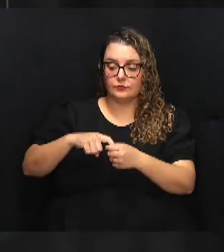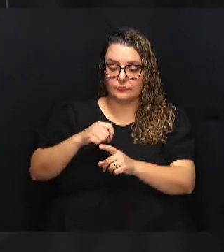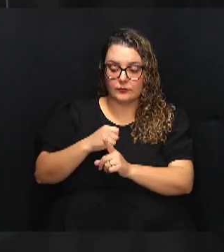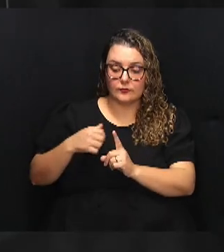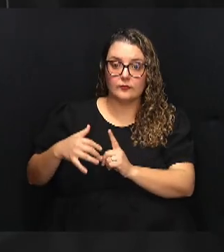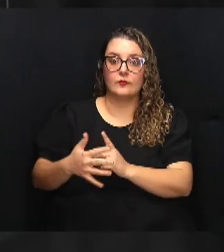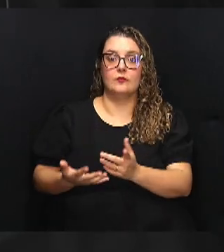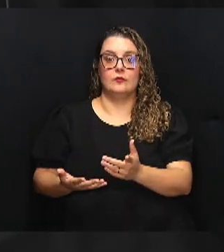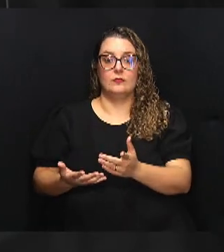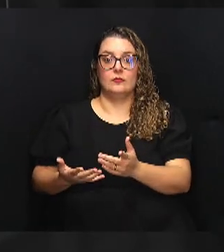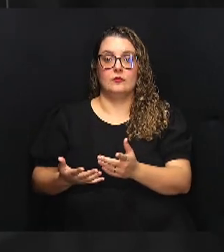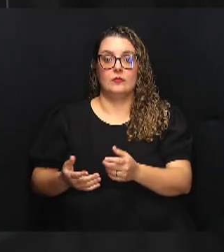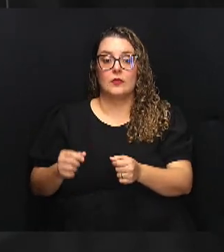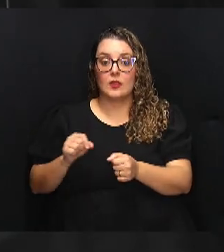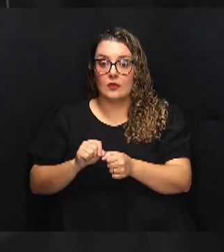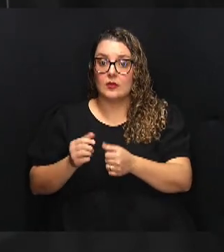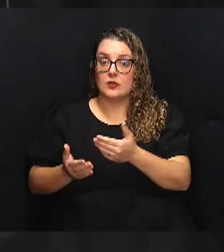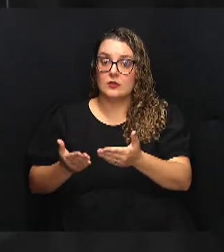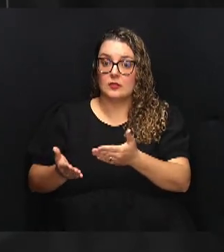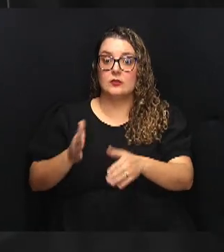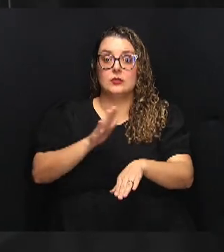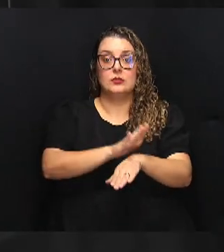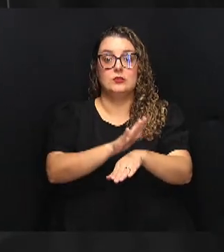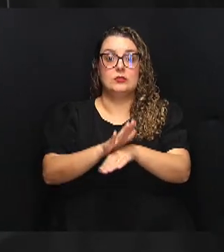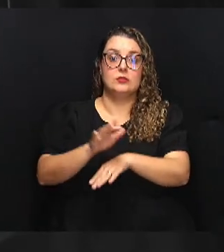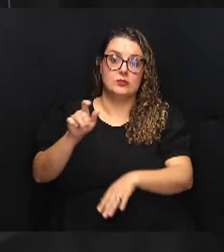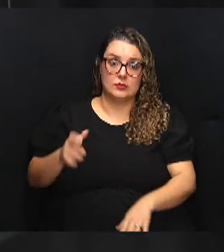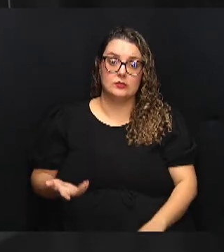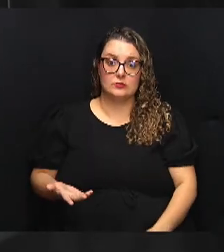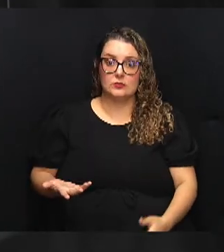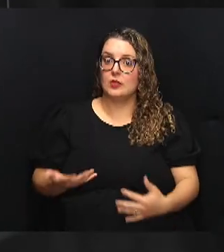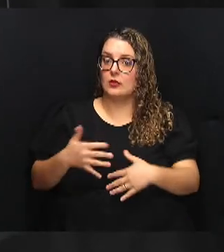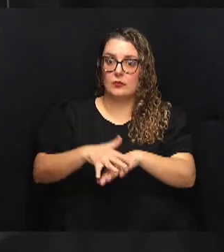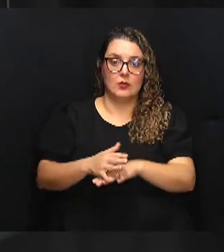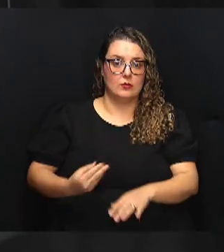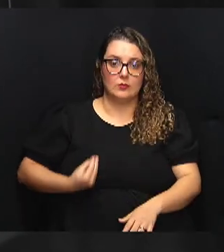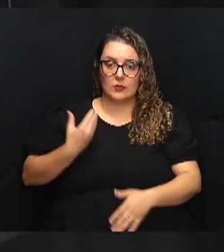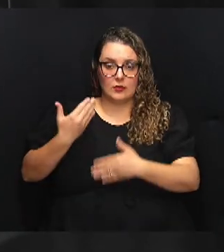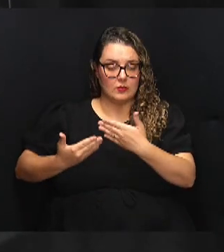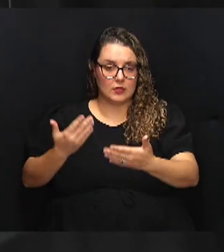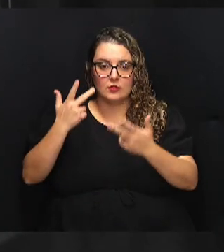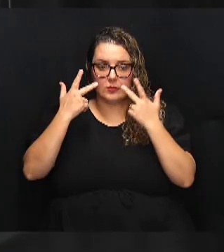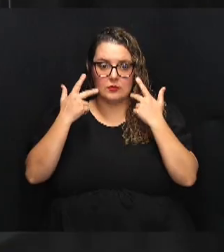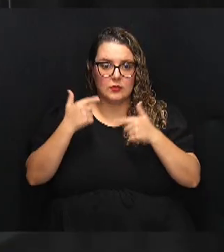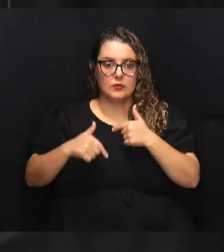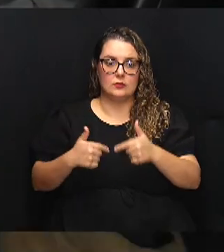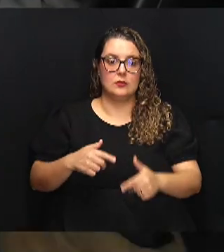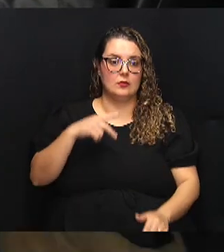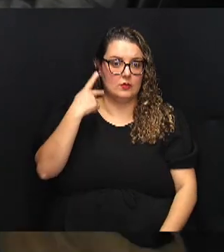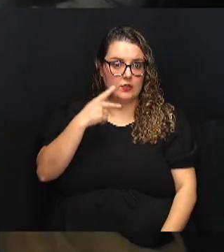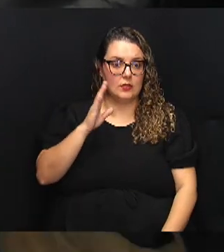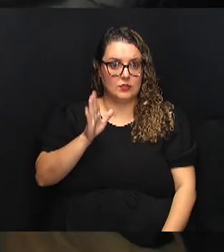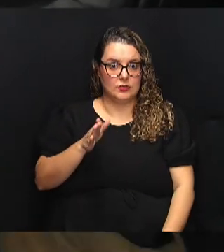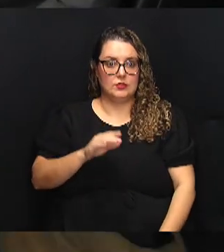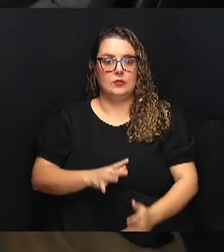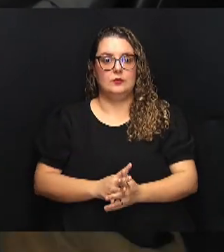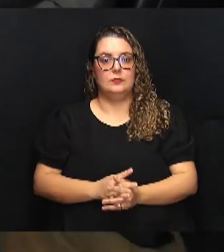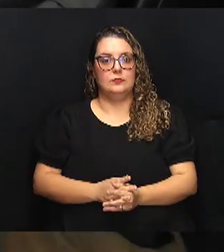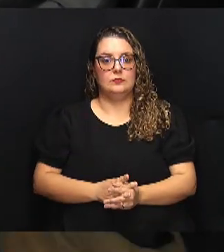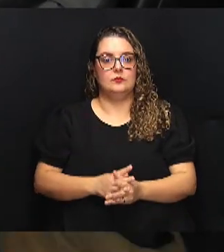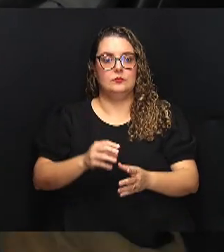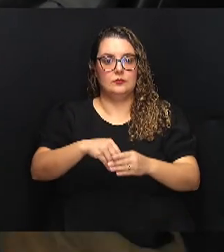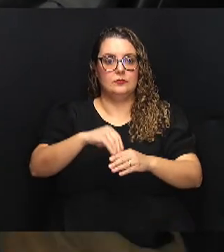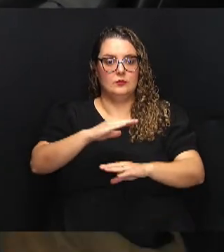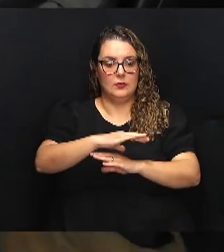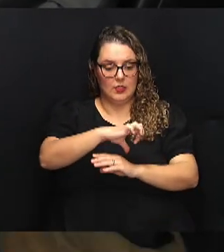sociedade, fazer um tratamento, ajudar essa pessoa a reintegrar numa vida normal de trabalho. Vereador, eu já estou aqui na Câmara